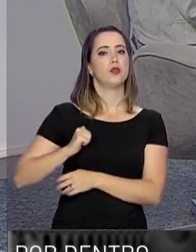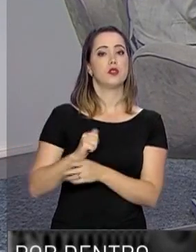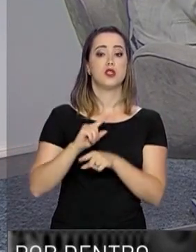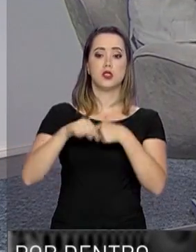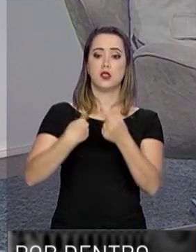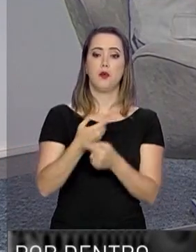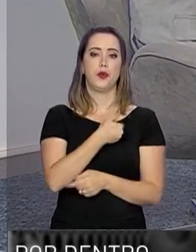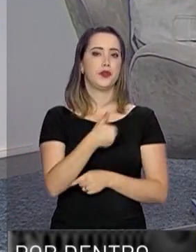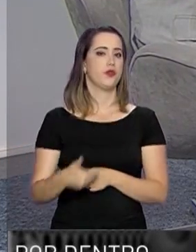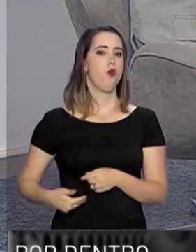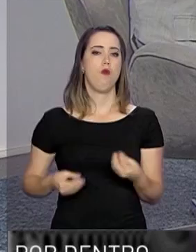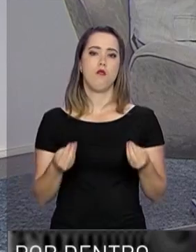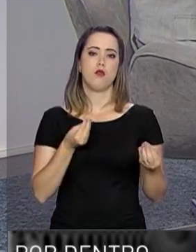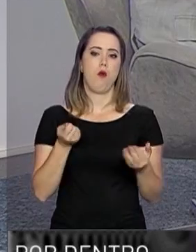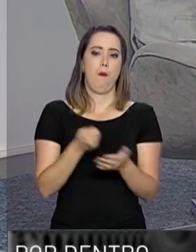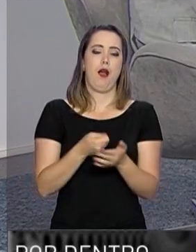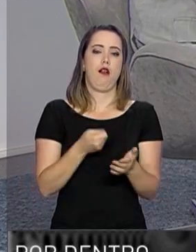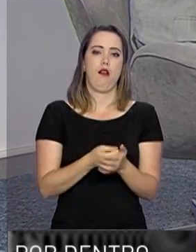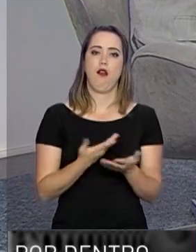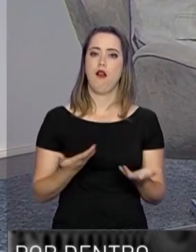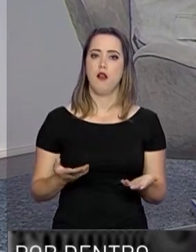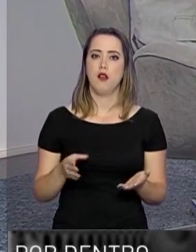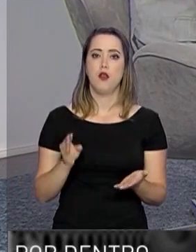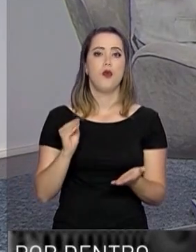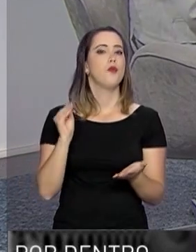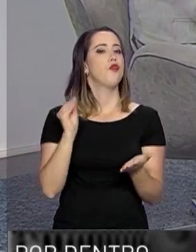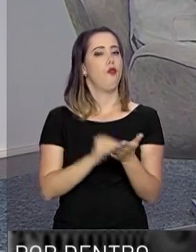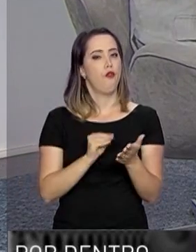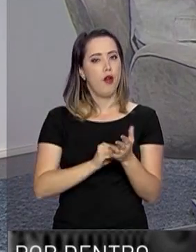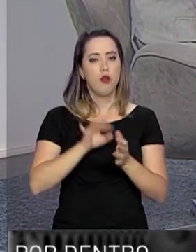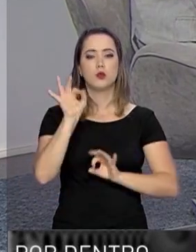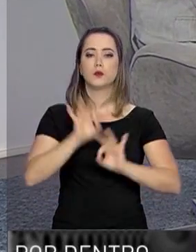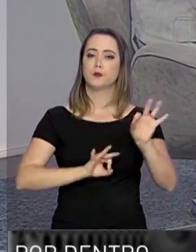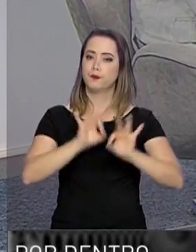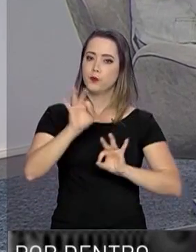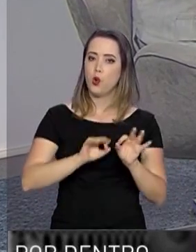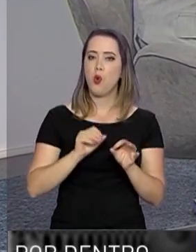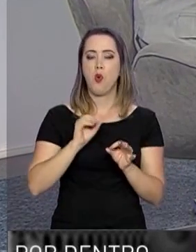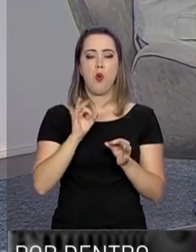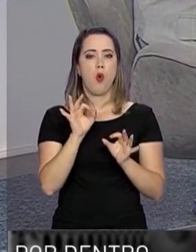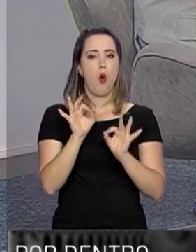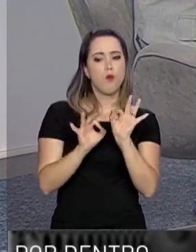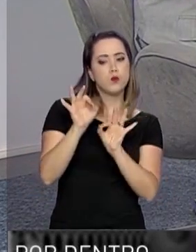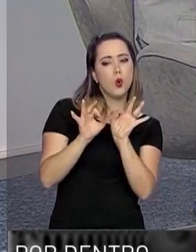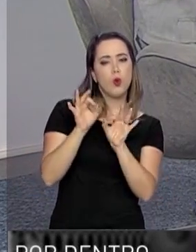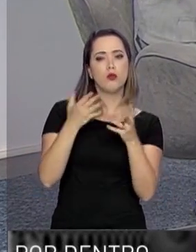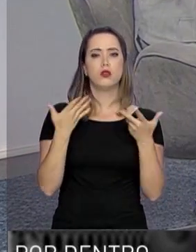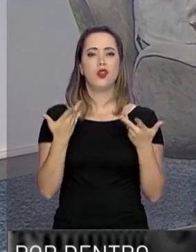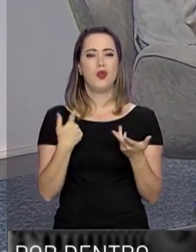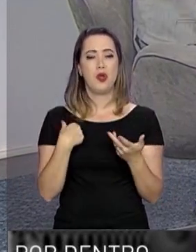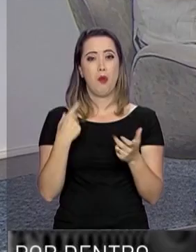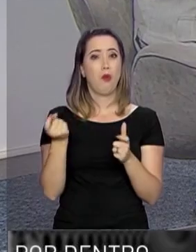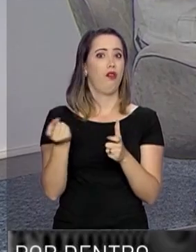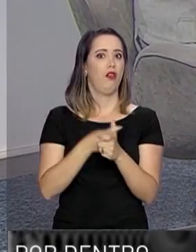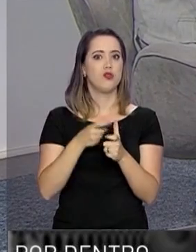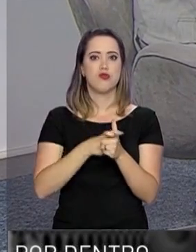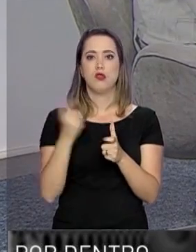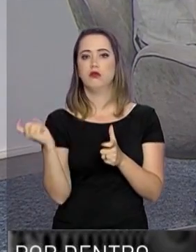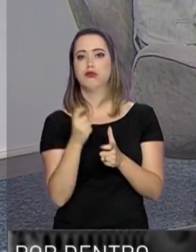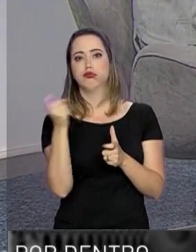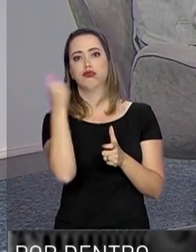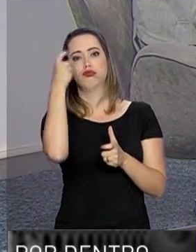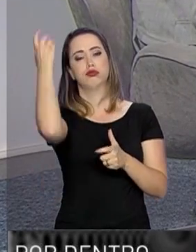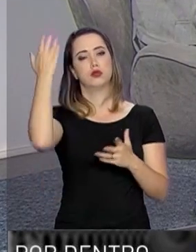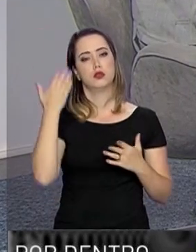depois o governo não ter condições de pagar por falta de planejamento, por falta de organização e por ter uma inadimplência absurdamente